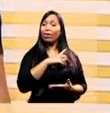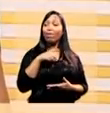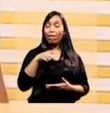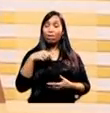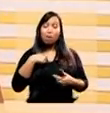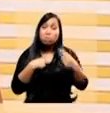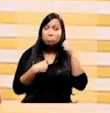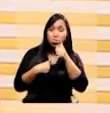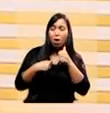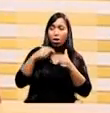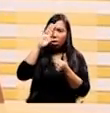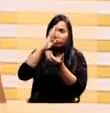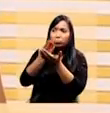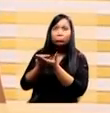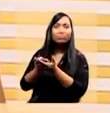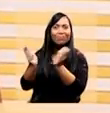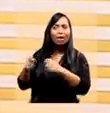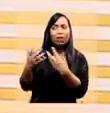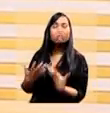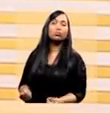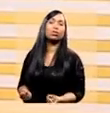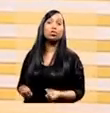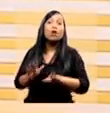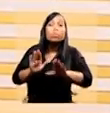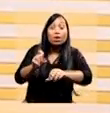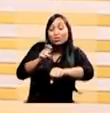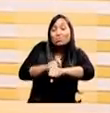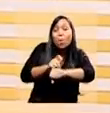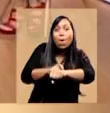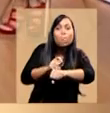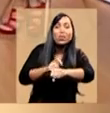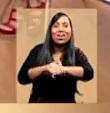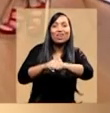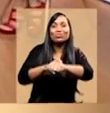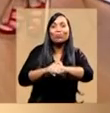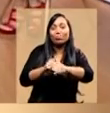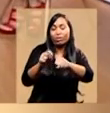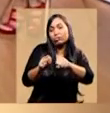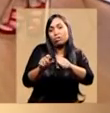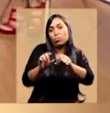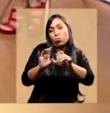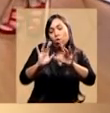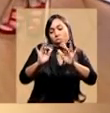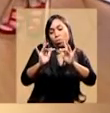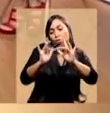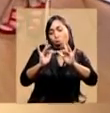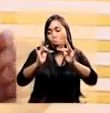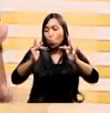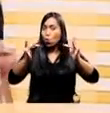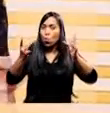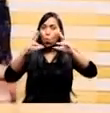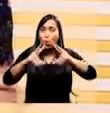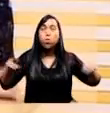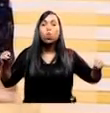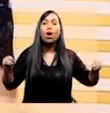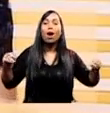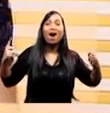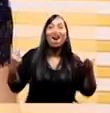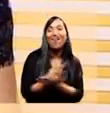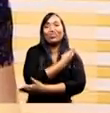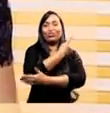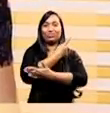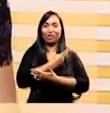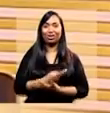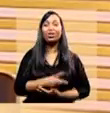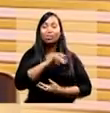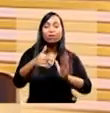com que ela acredite, que ela se expõe. Só que no momento de desconstrução de relacionamento, o que era íntimo acontece. Vai